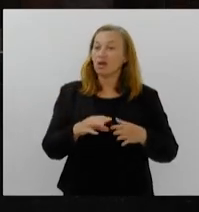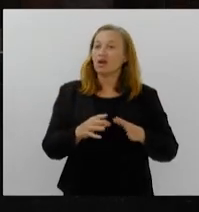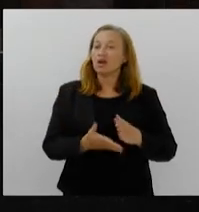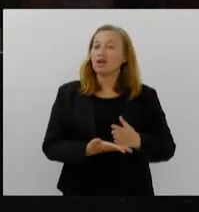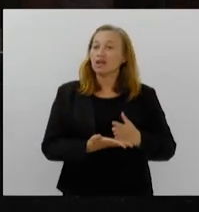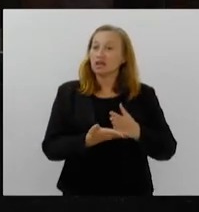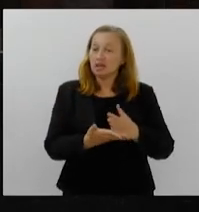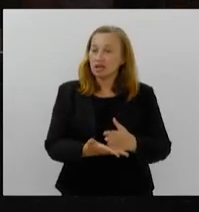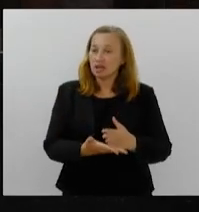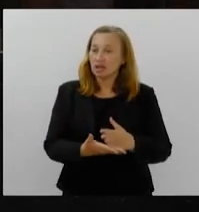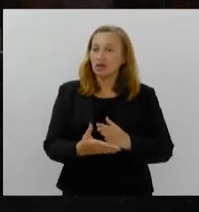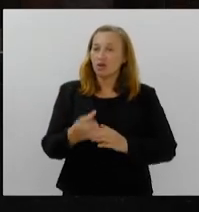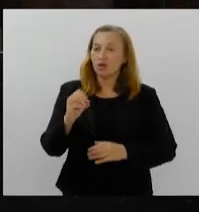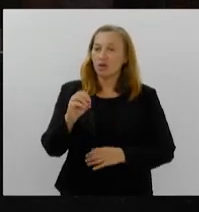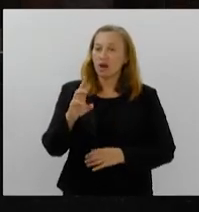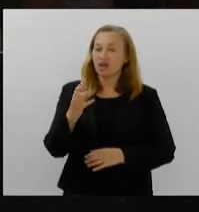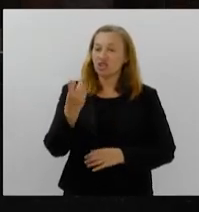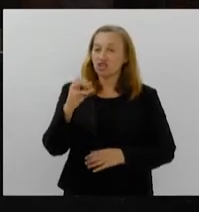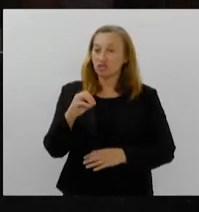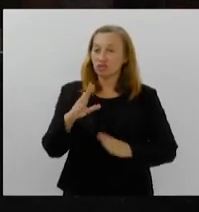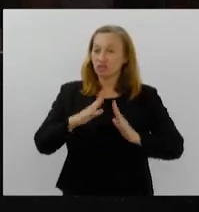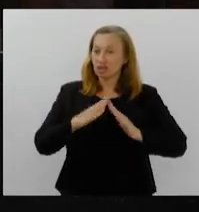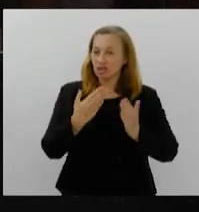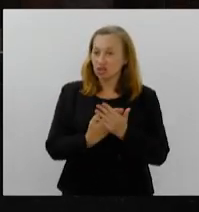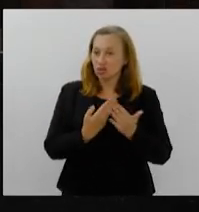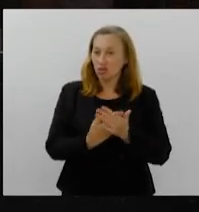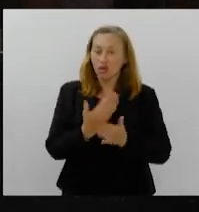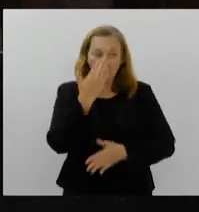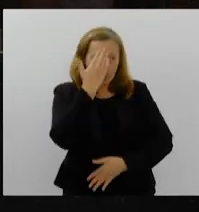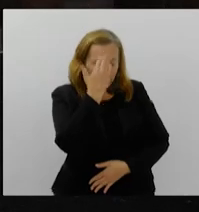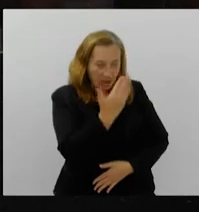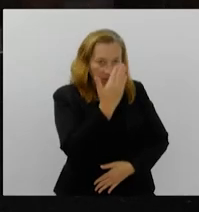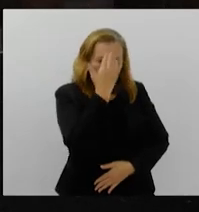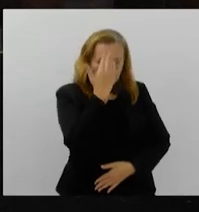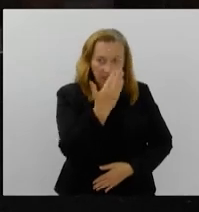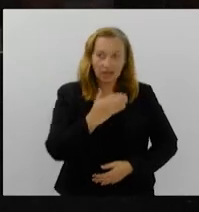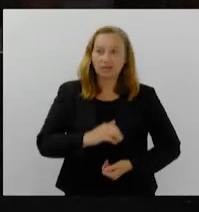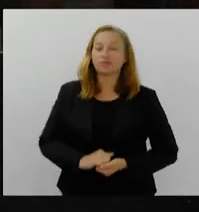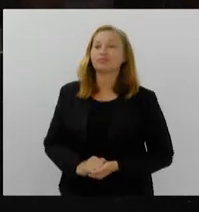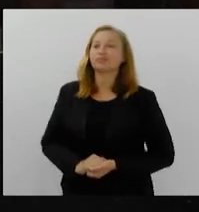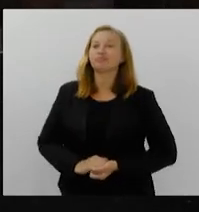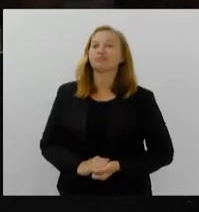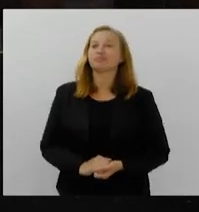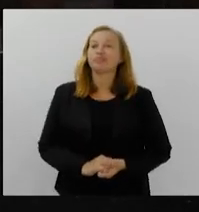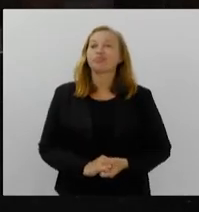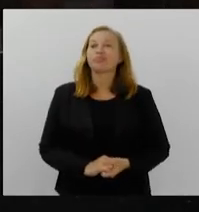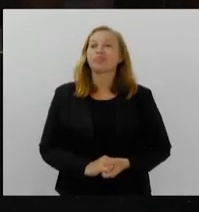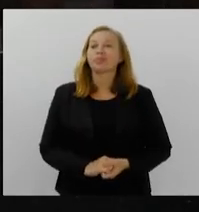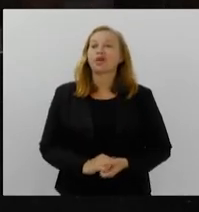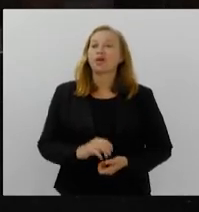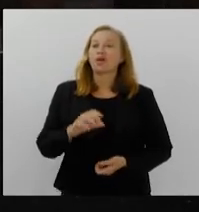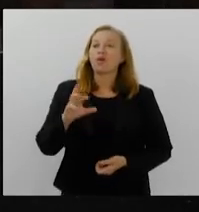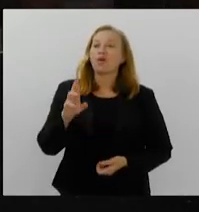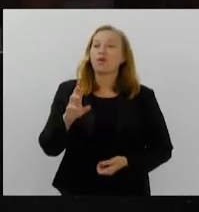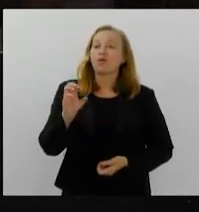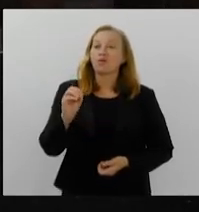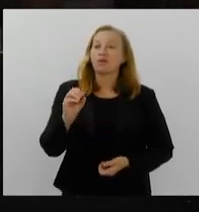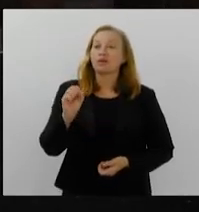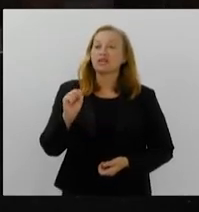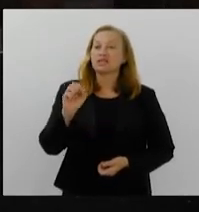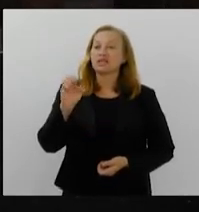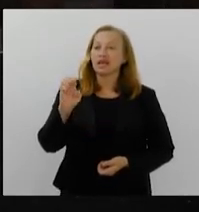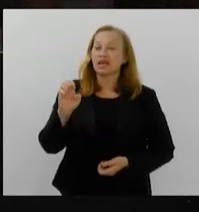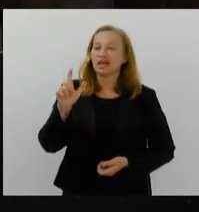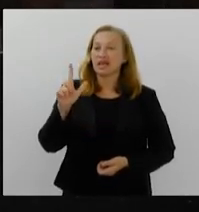fazer o trabalho dele. Obrigado, Solange, muito obrigado. A Roseli, da